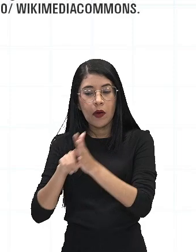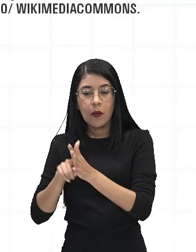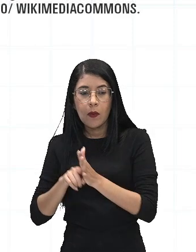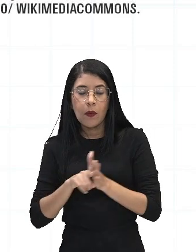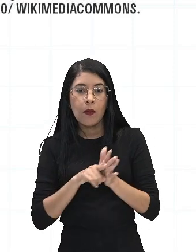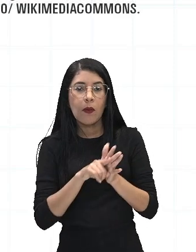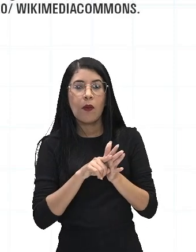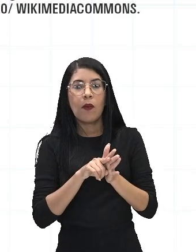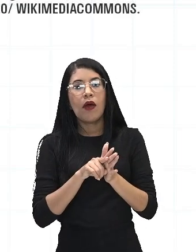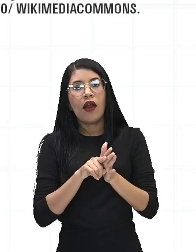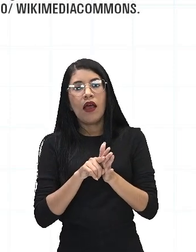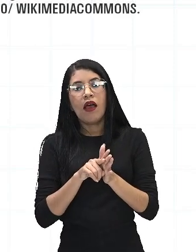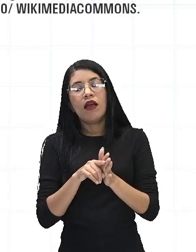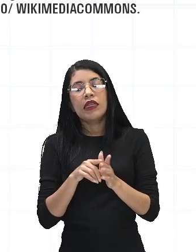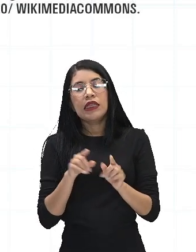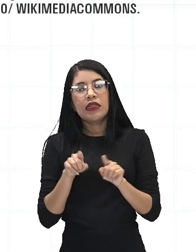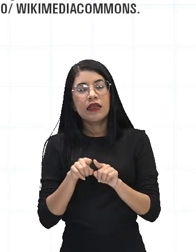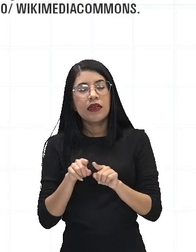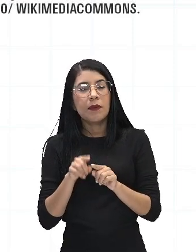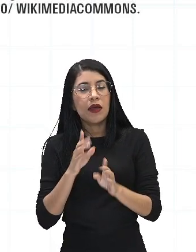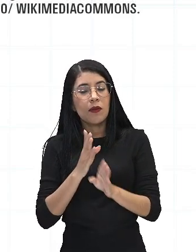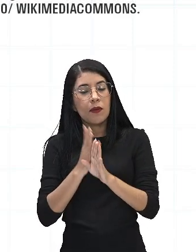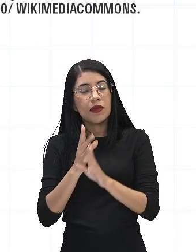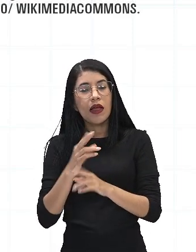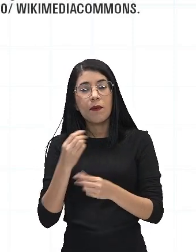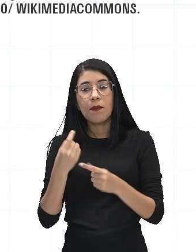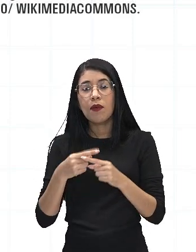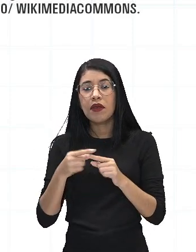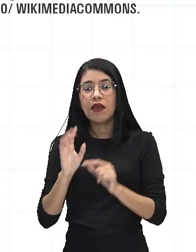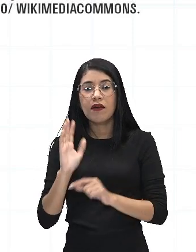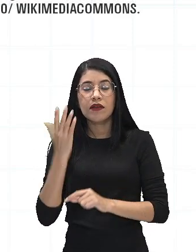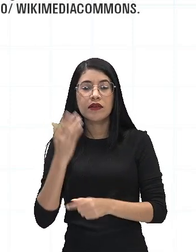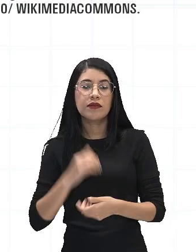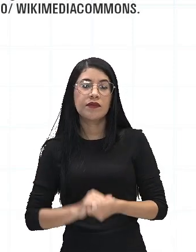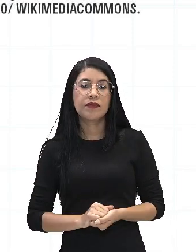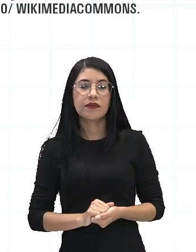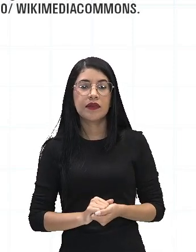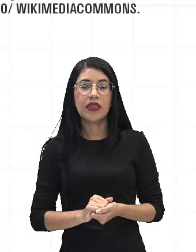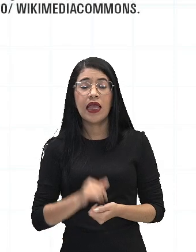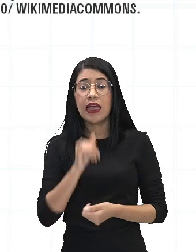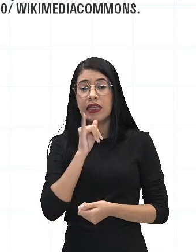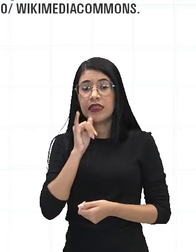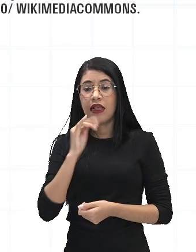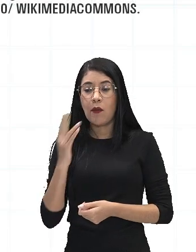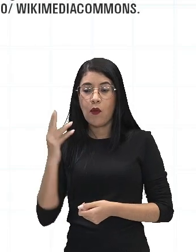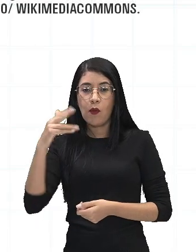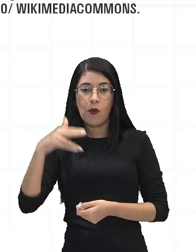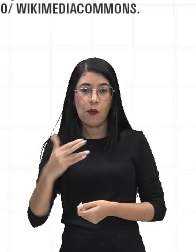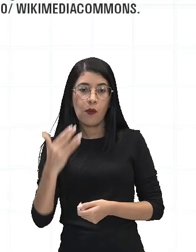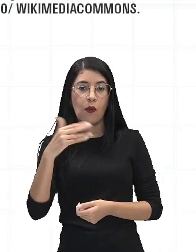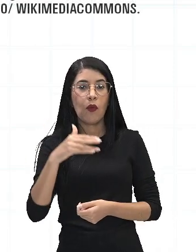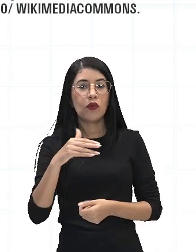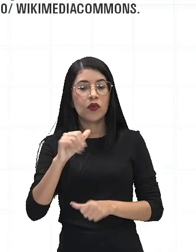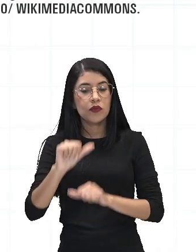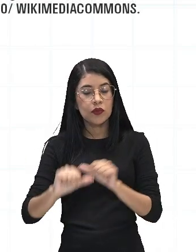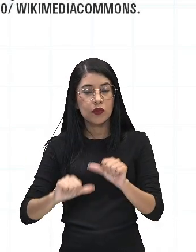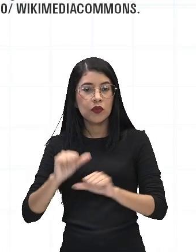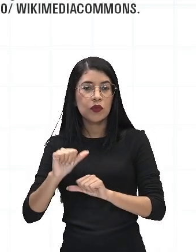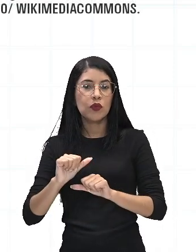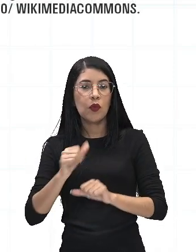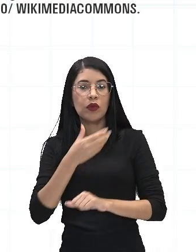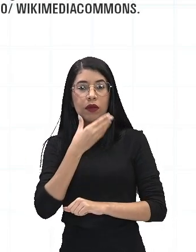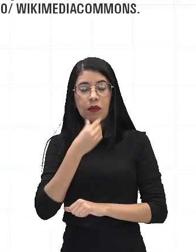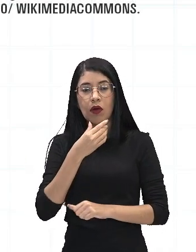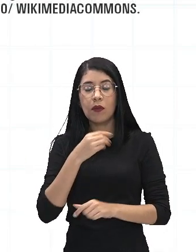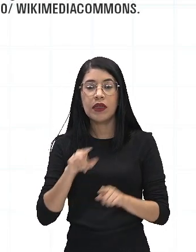porque entre descobertas inusitadas, como um boto que vira homem e corpos que somem do